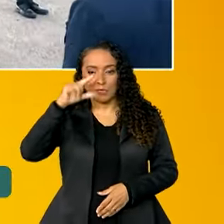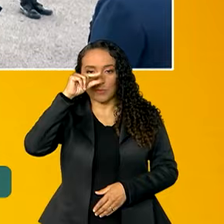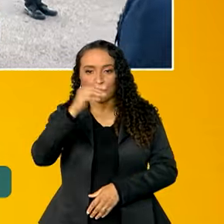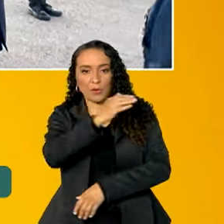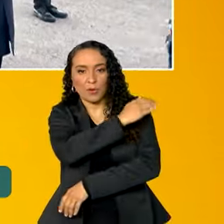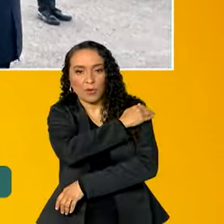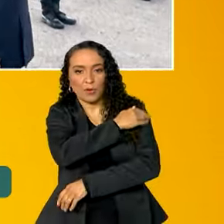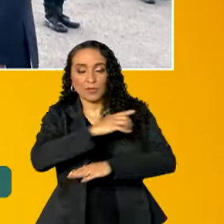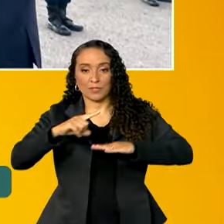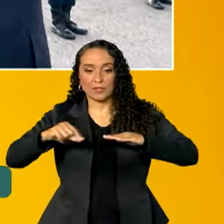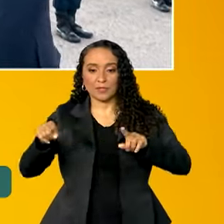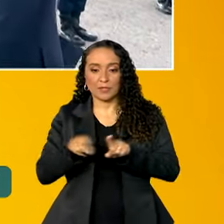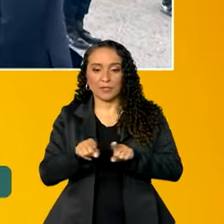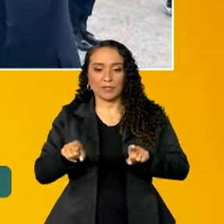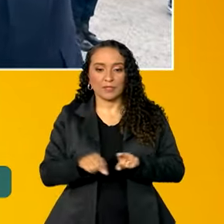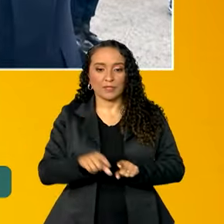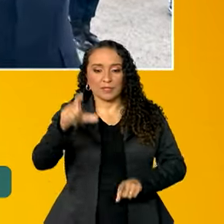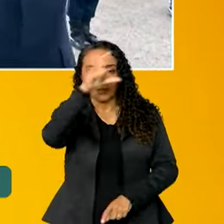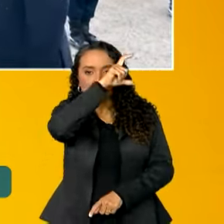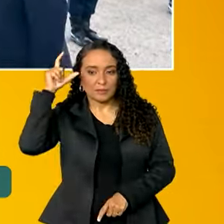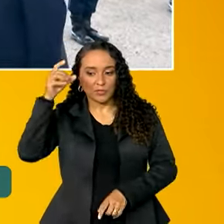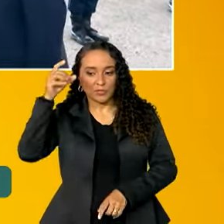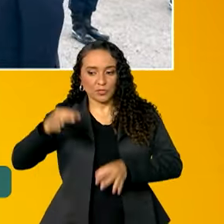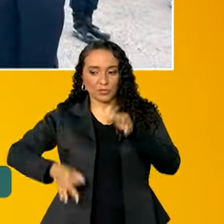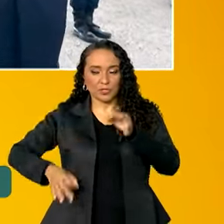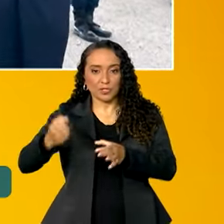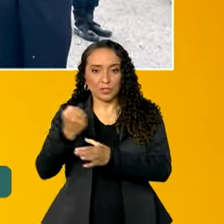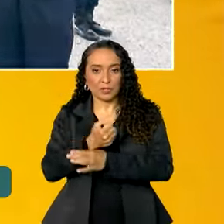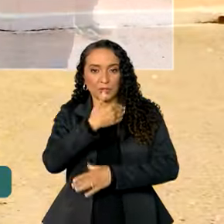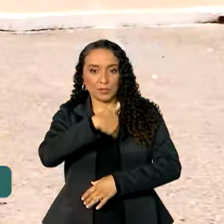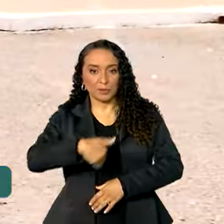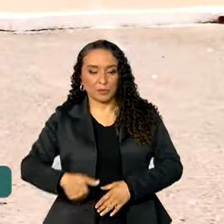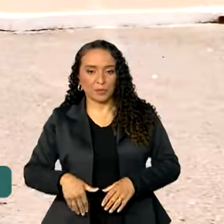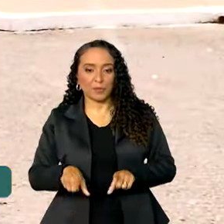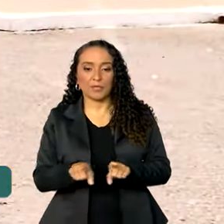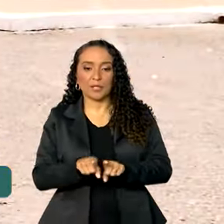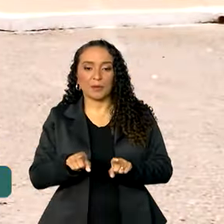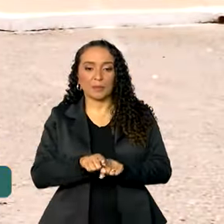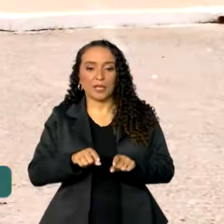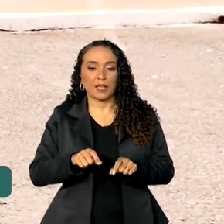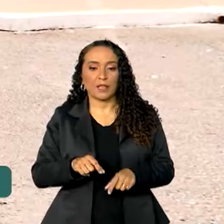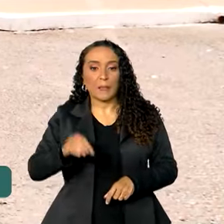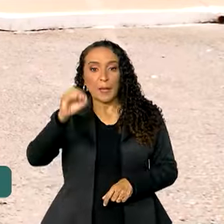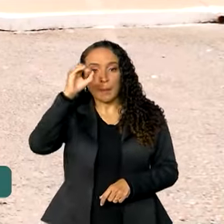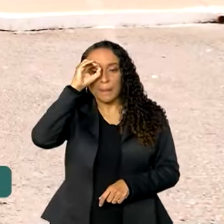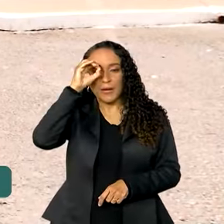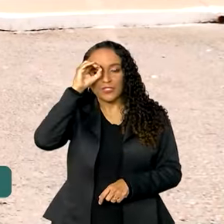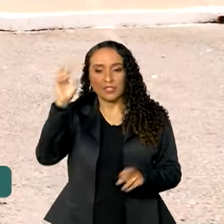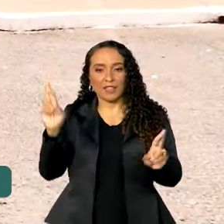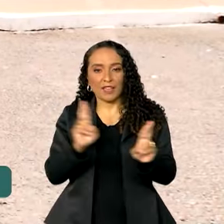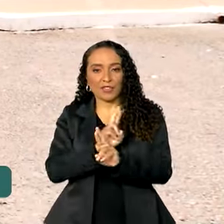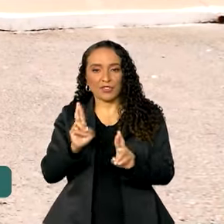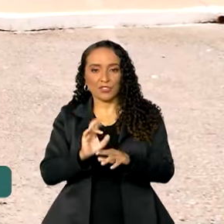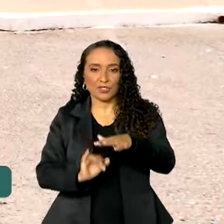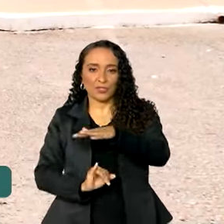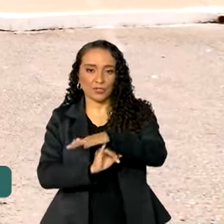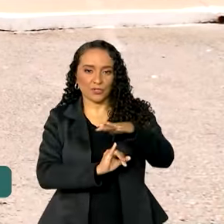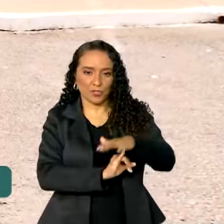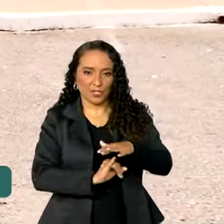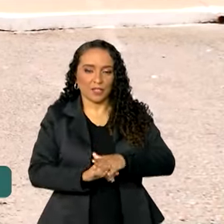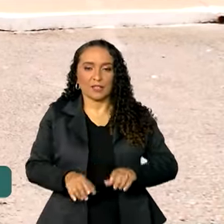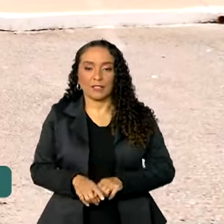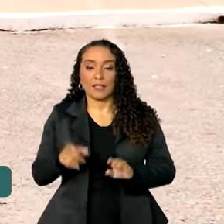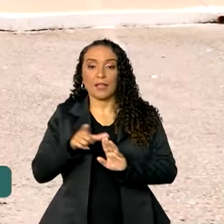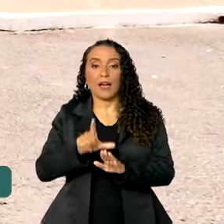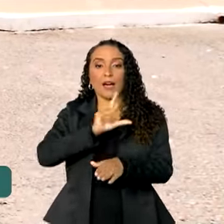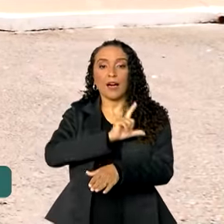Casa Civil, Ricardo Lewandowski, da Justiça e Segurança Pública, e Alexandre Padilha, das Relações Institucionais.